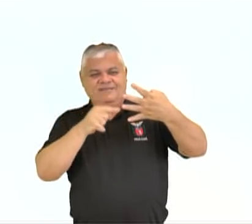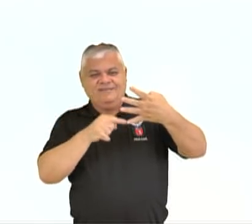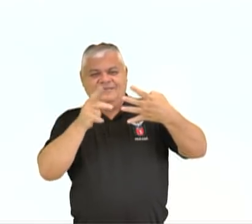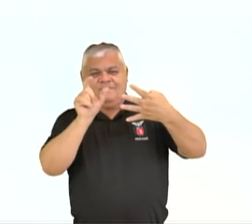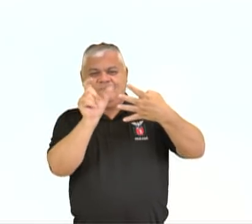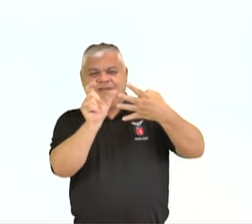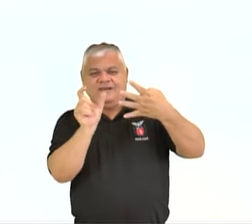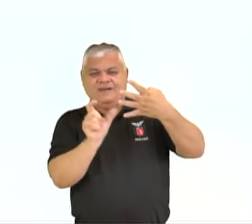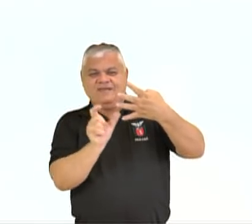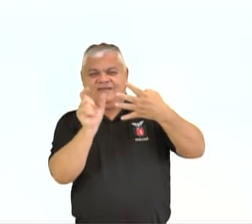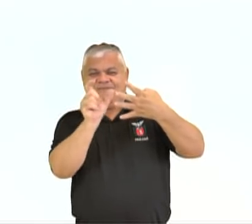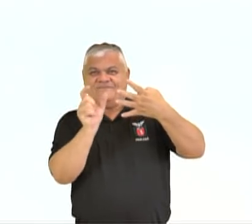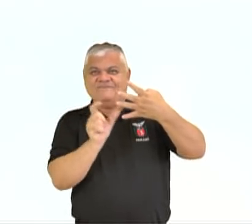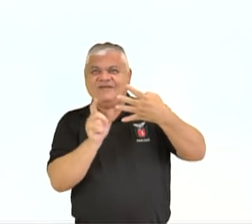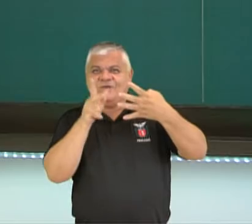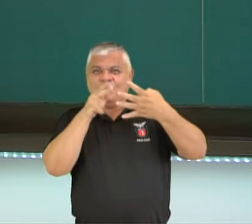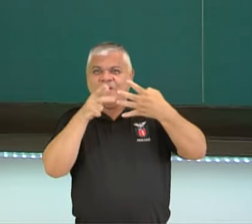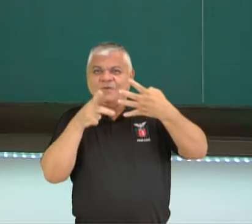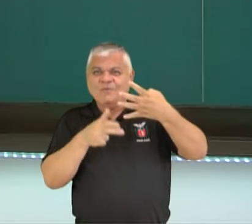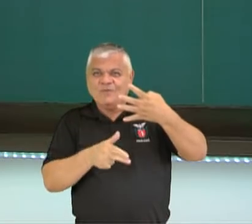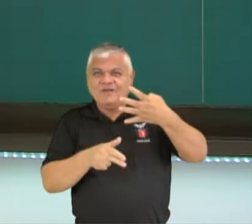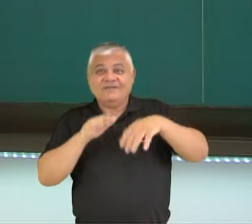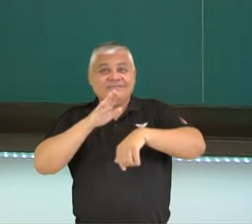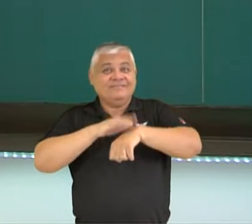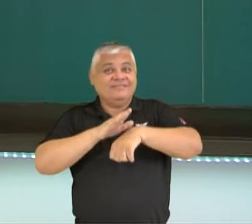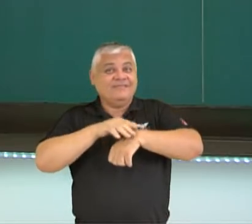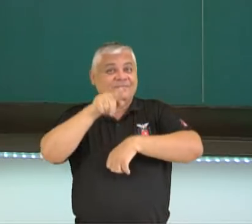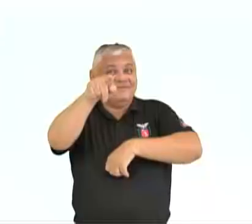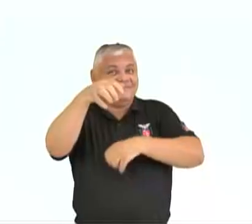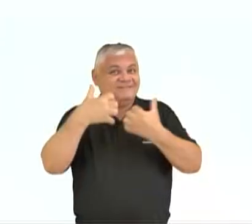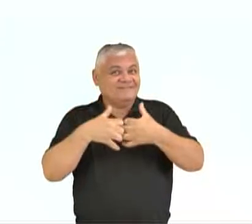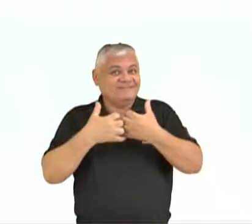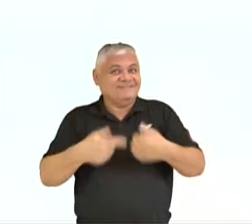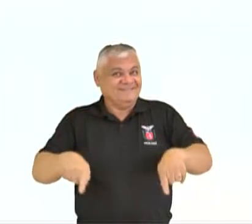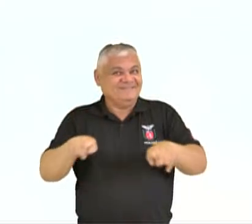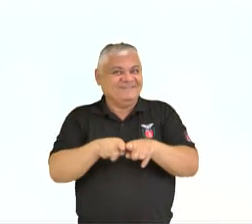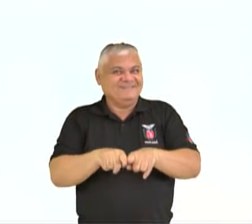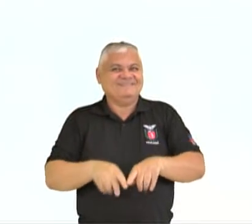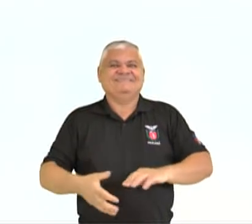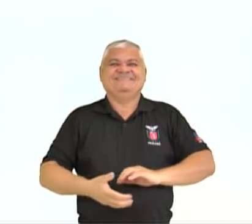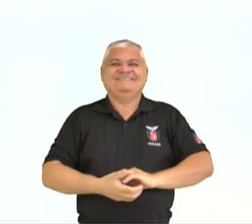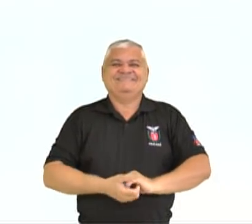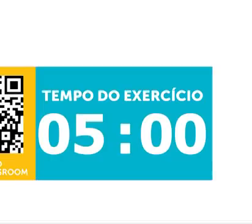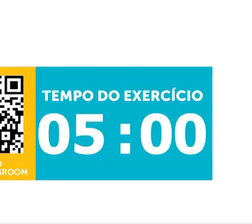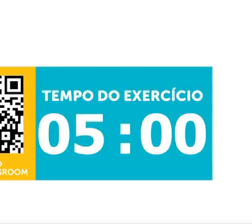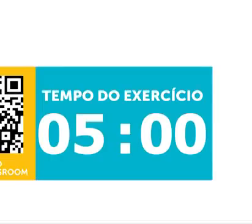com o e temos uma rima aí um tempinho para você e eu já volto